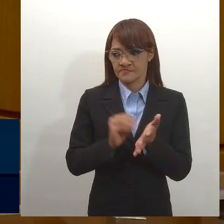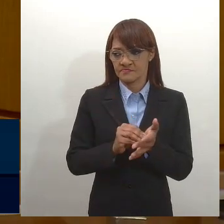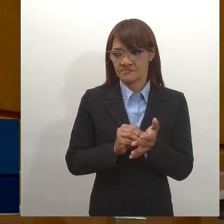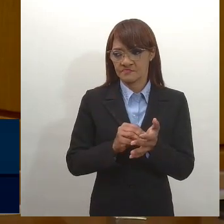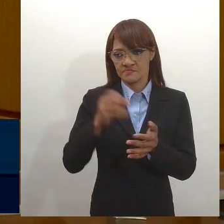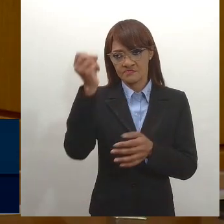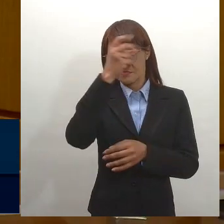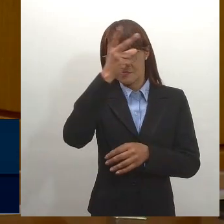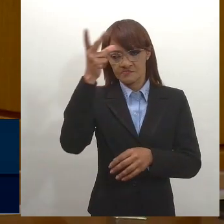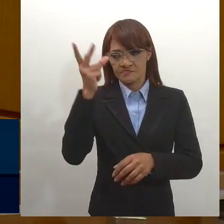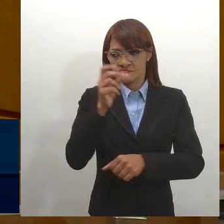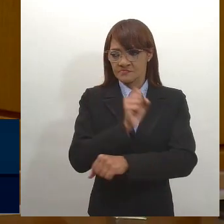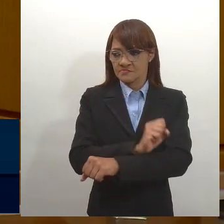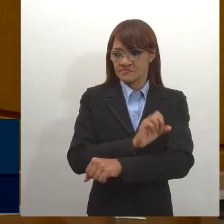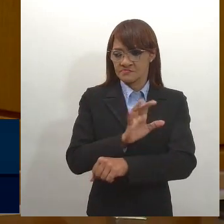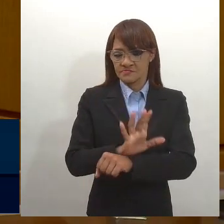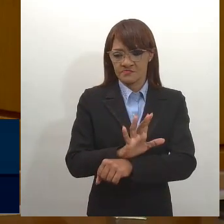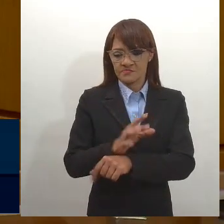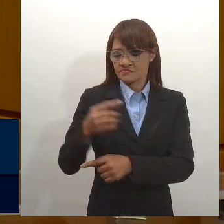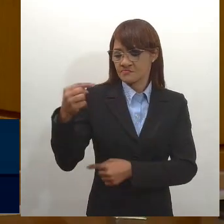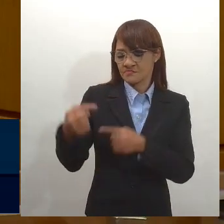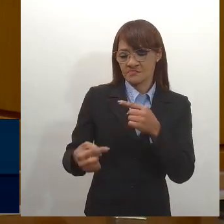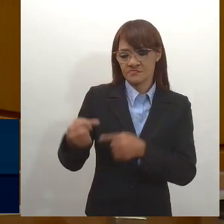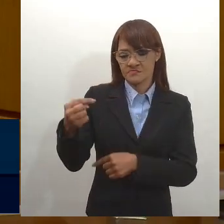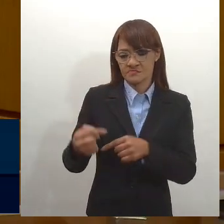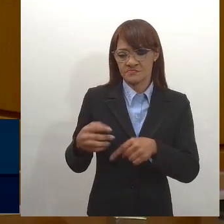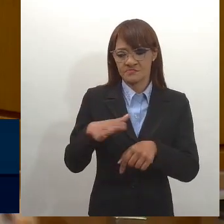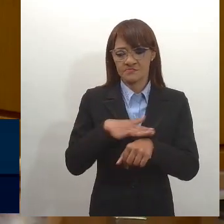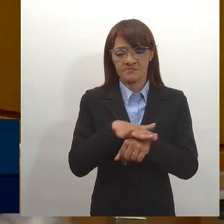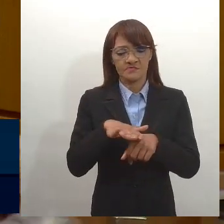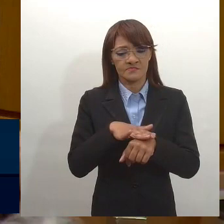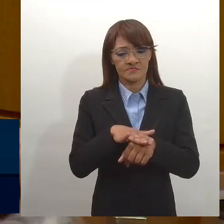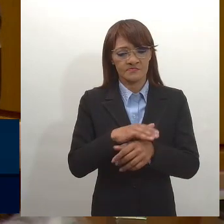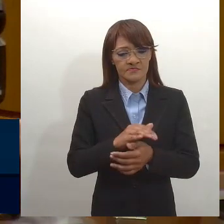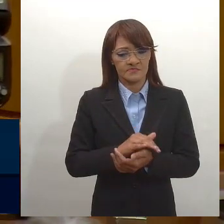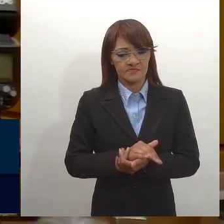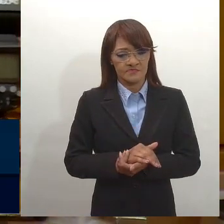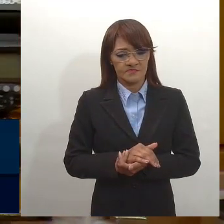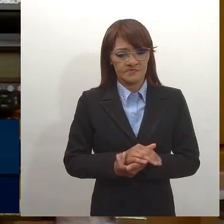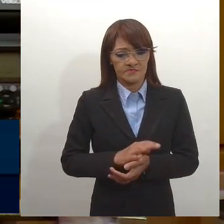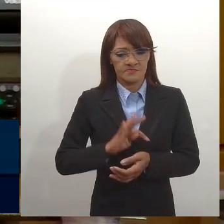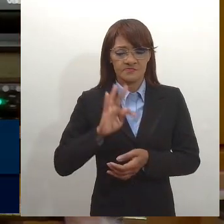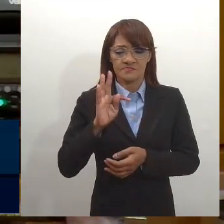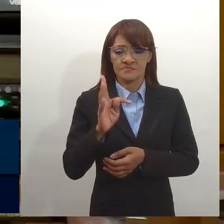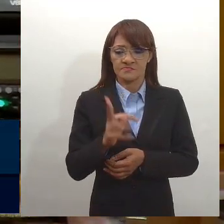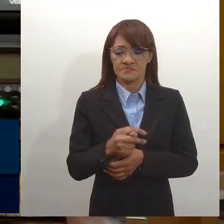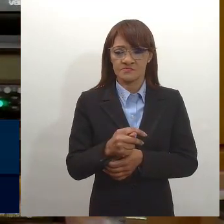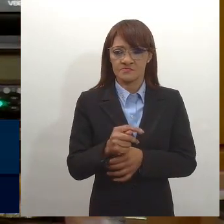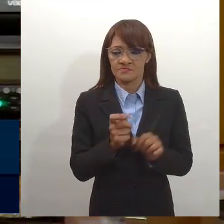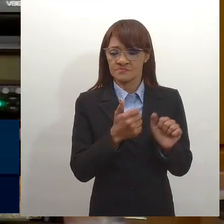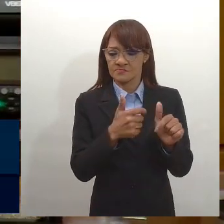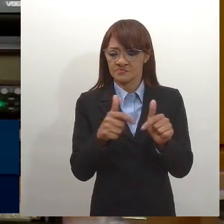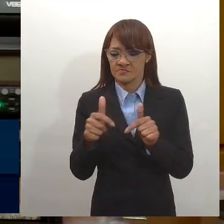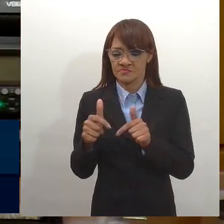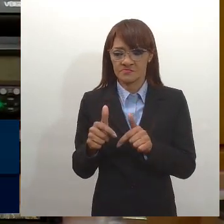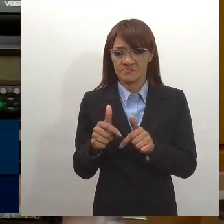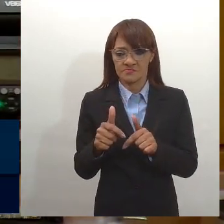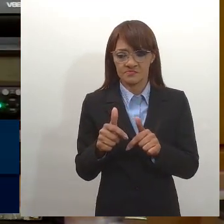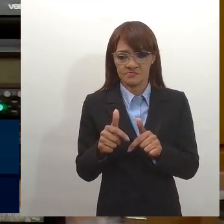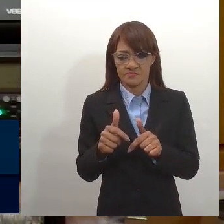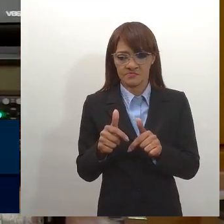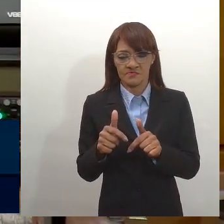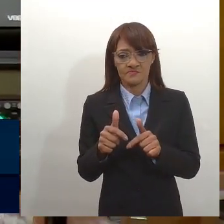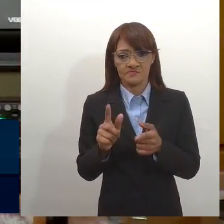dialogar e atender as demandas das trabalhadoras, trabalhadores e estudantes. Né? Essa prática, né,